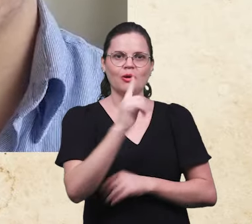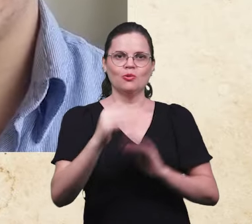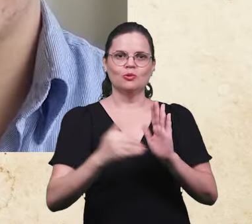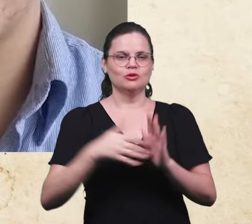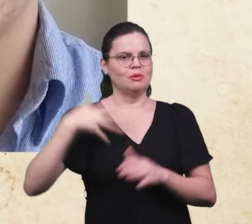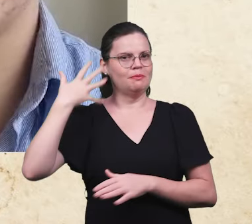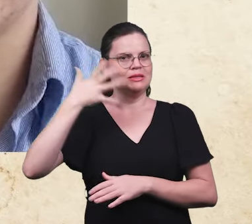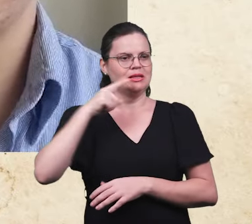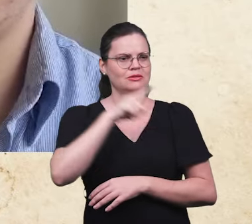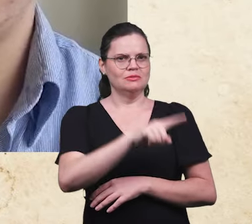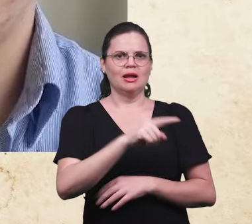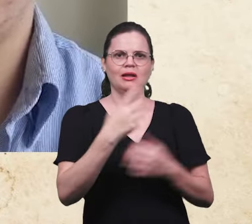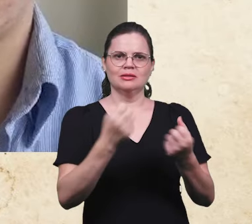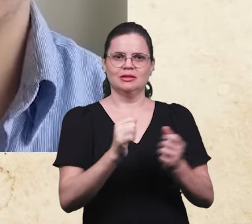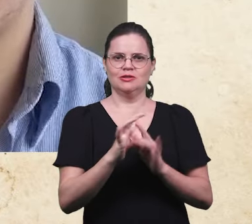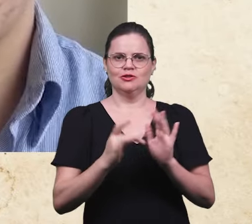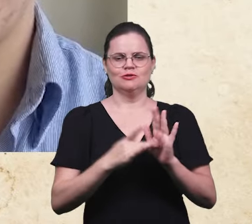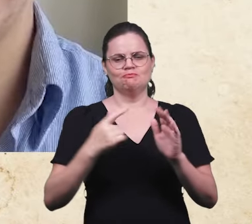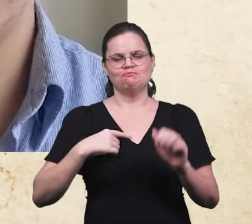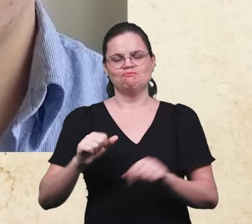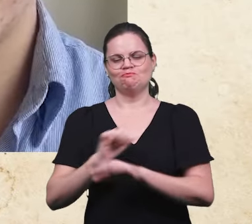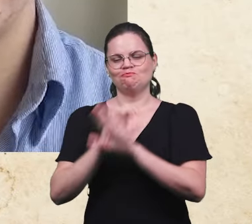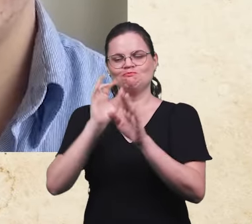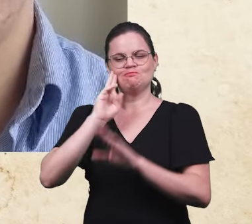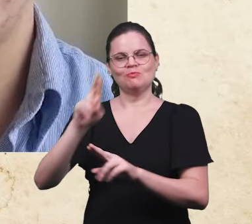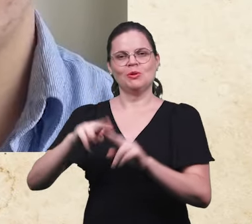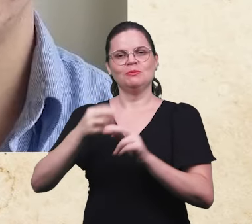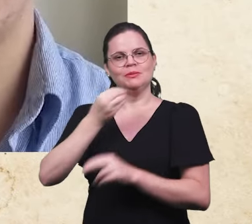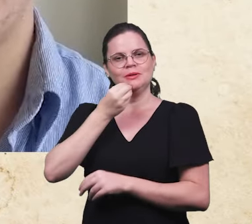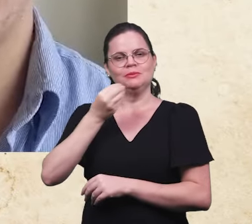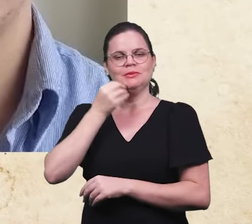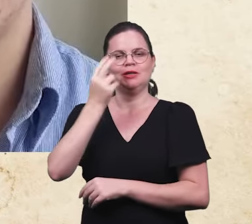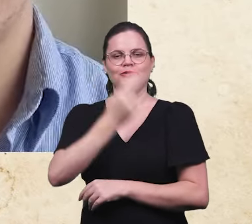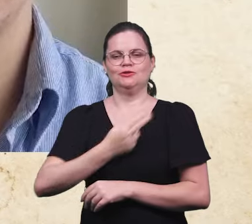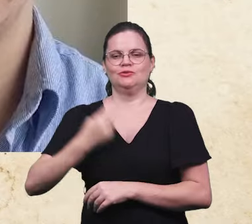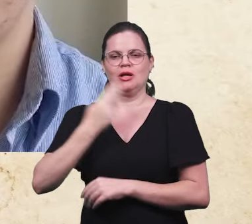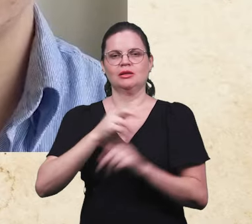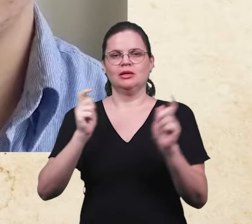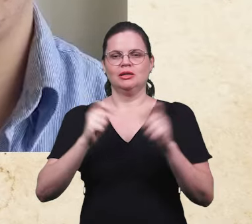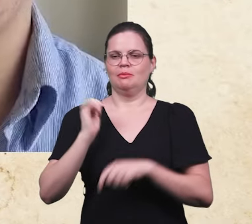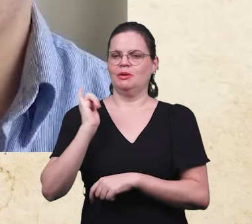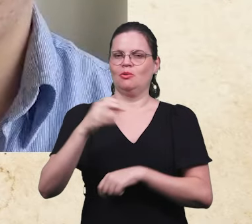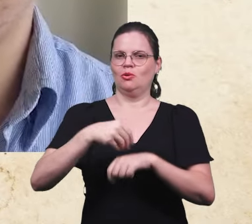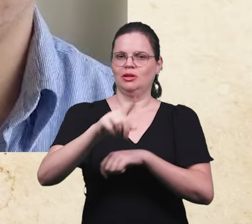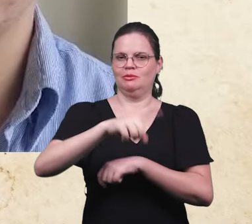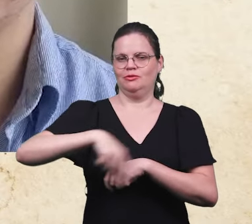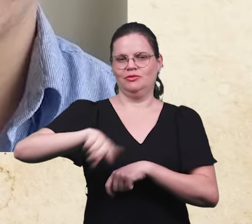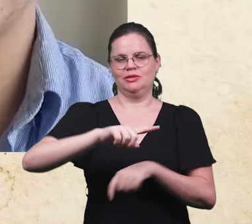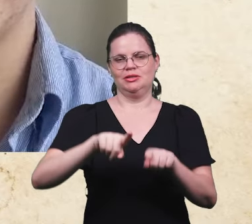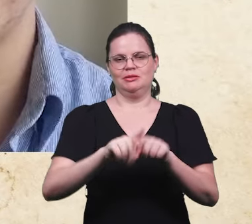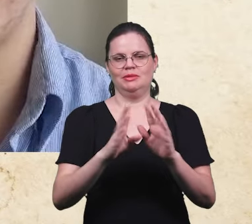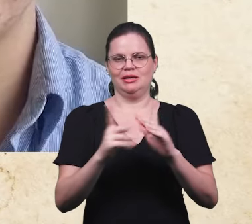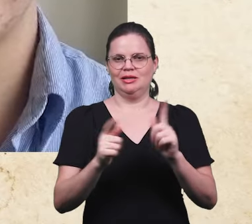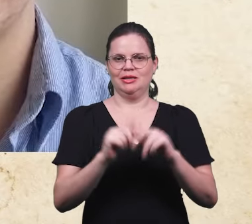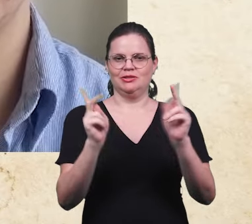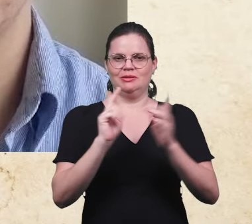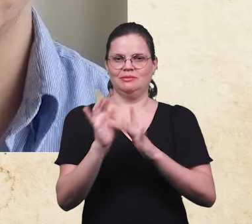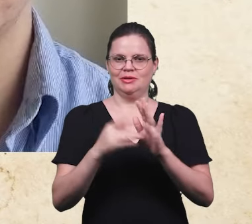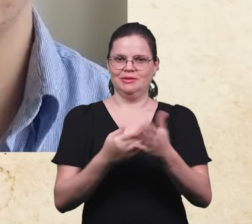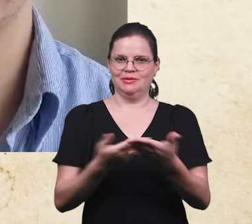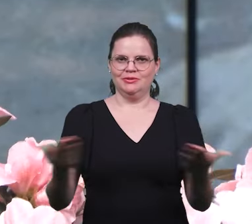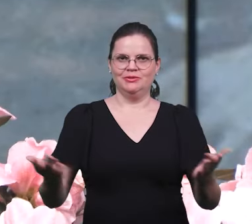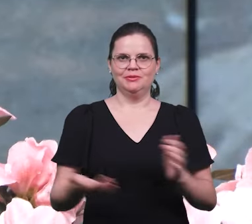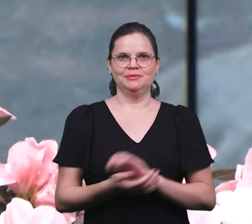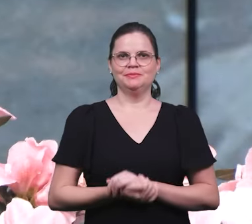vida. Glorifica ao Senhor por esta oportunidade e por poder compartilhar esta bênção com o corpo. A todos a paz do Senhor